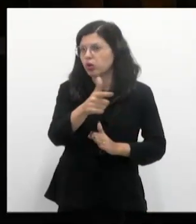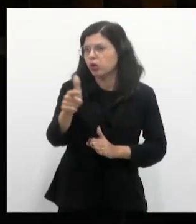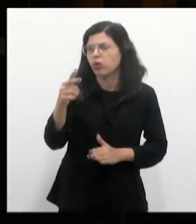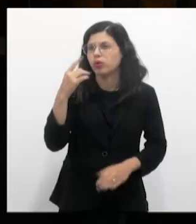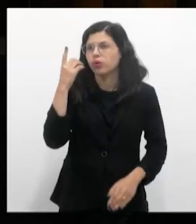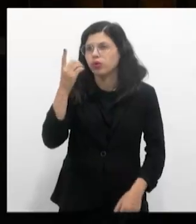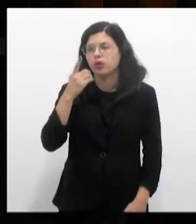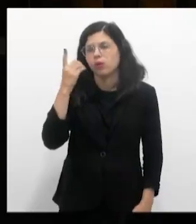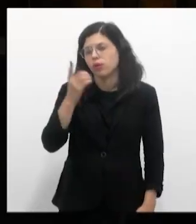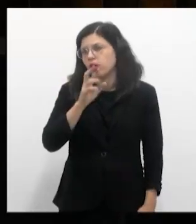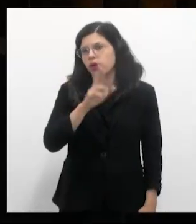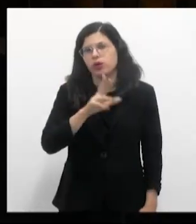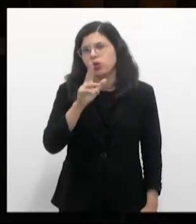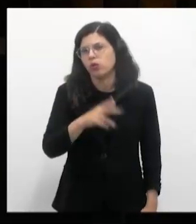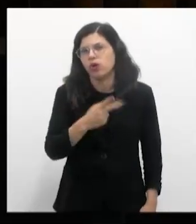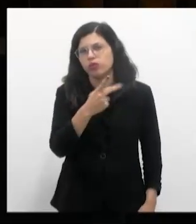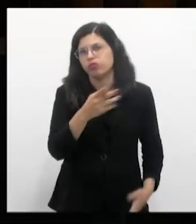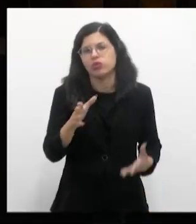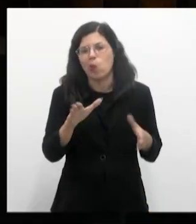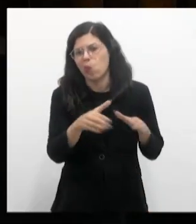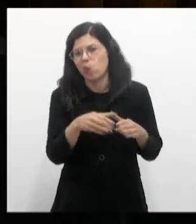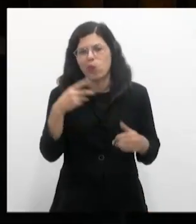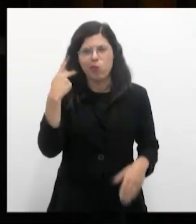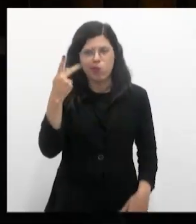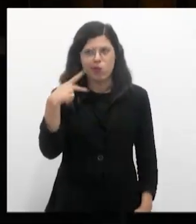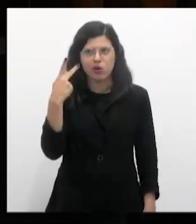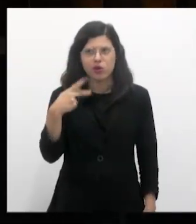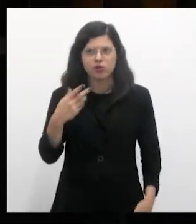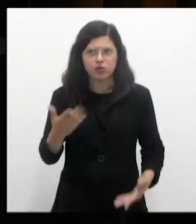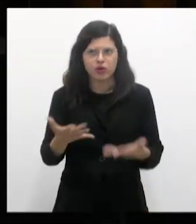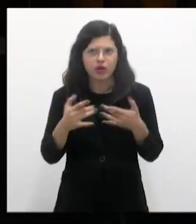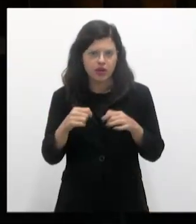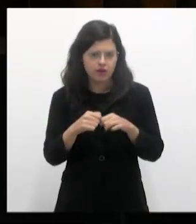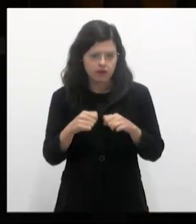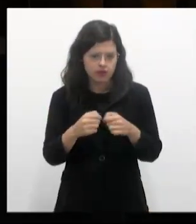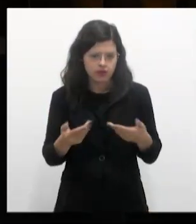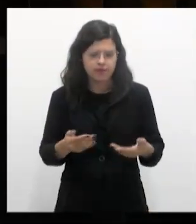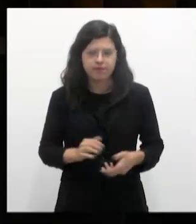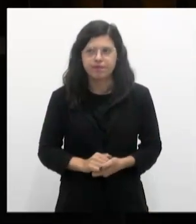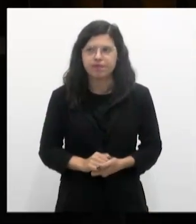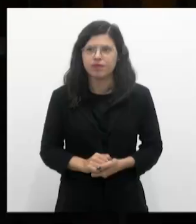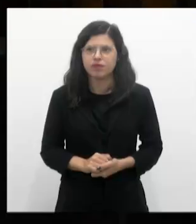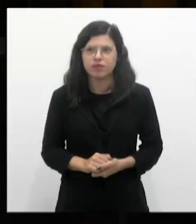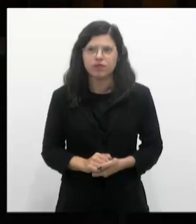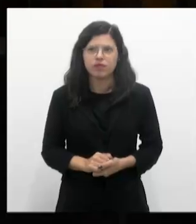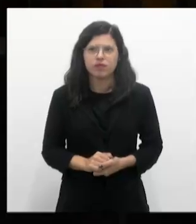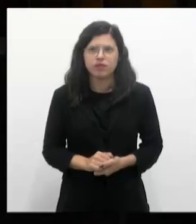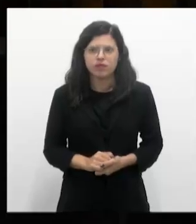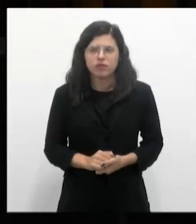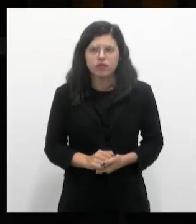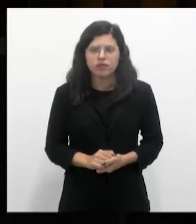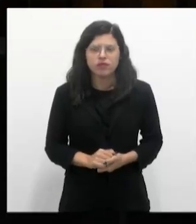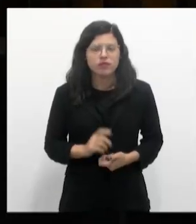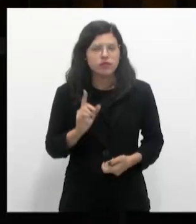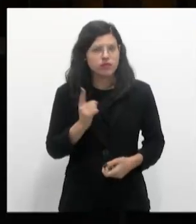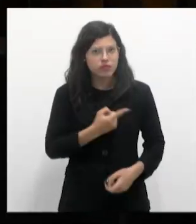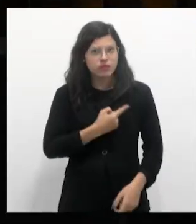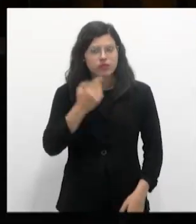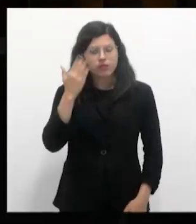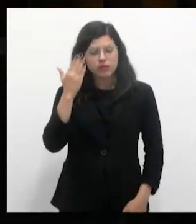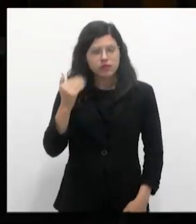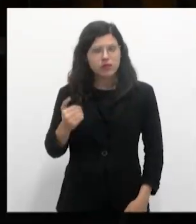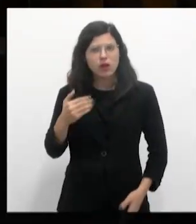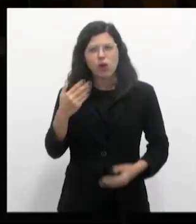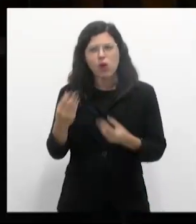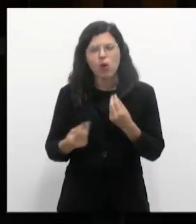deputados que não faz parte do seu grupo político queira levar? A gente já sabe como que